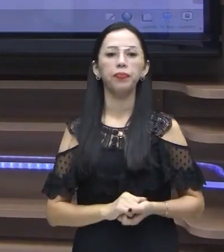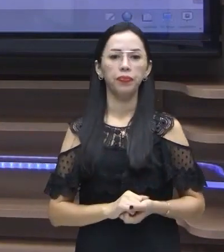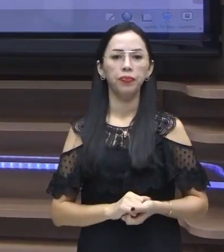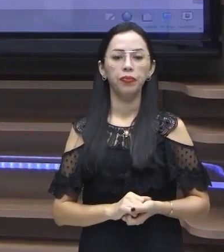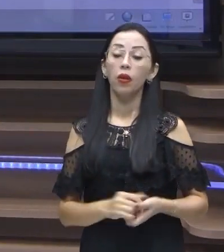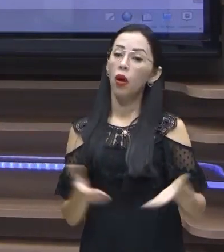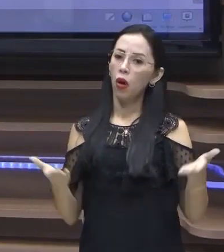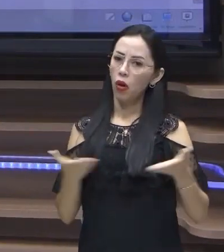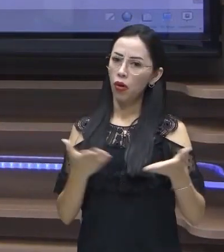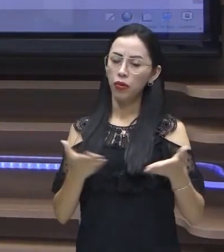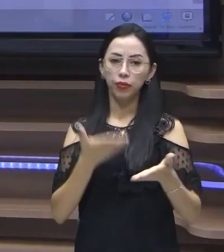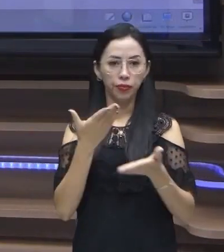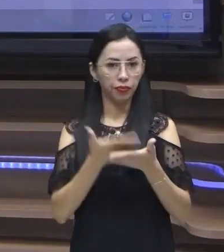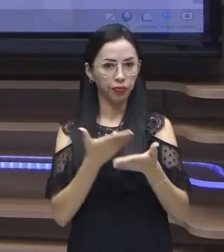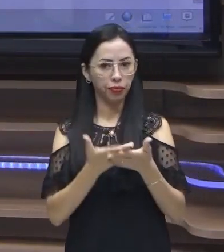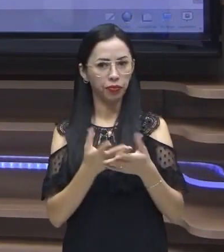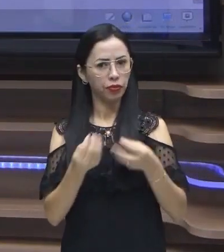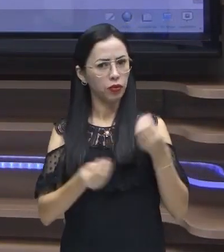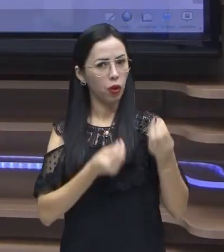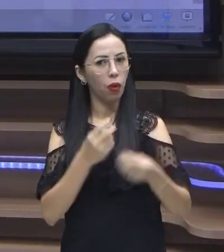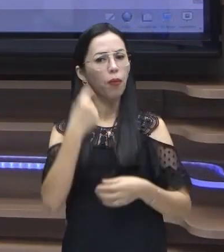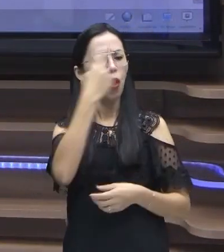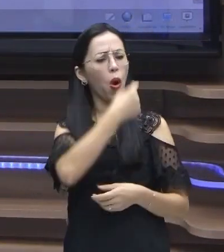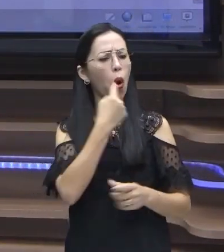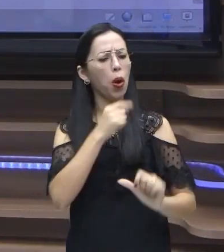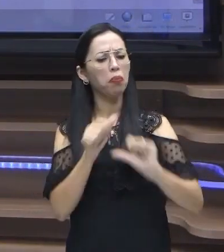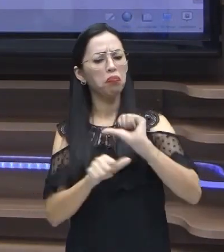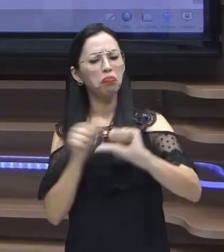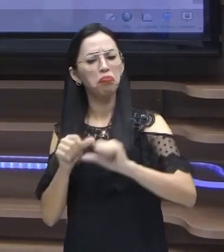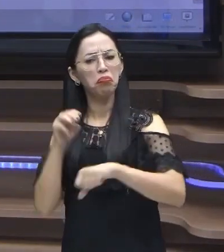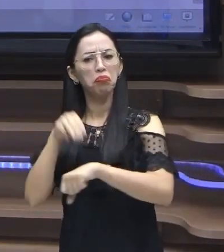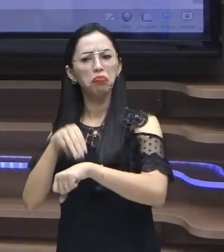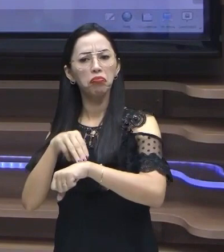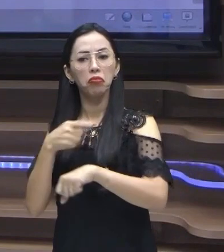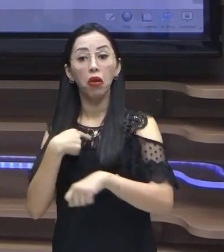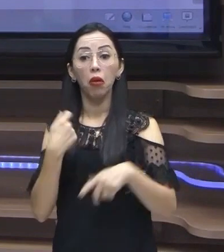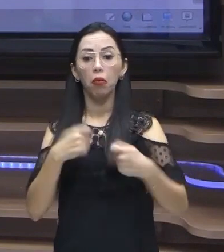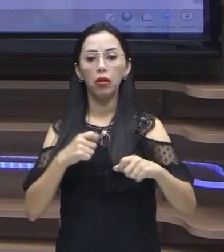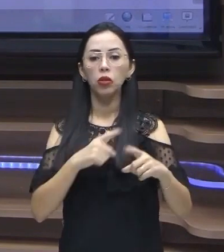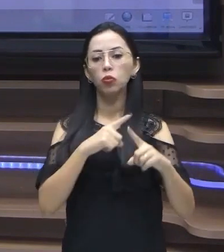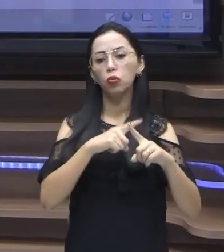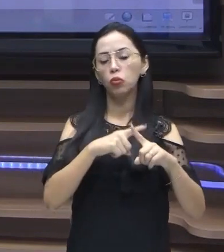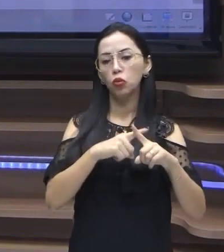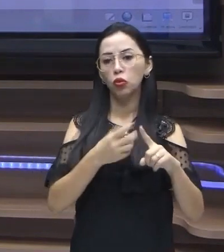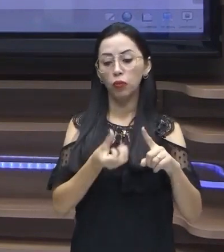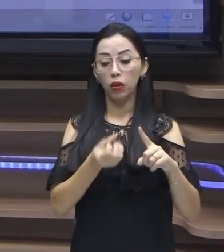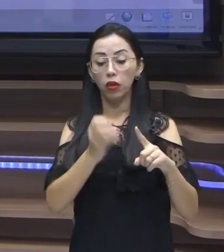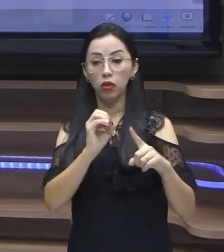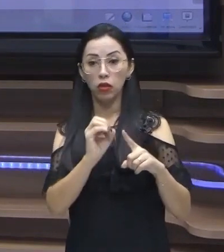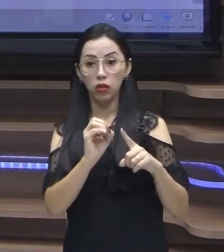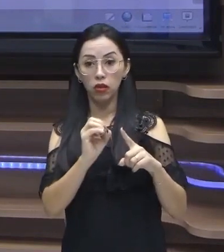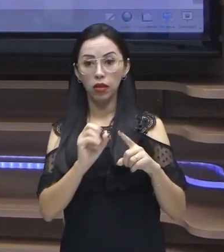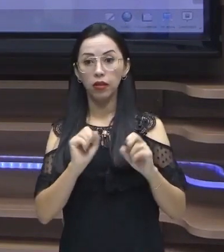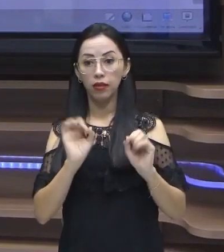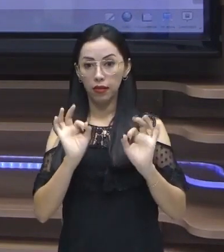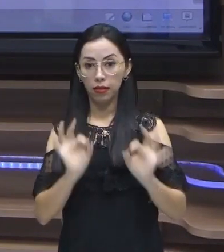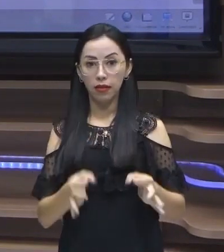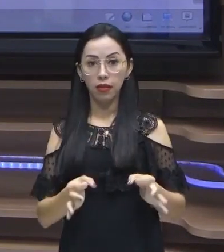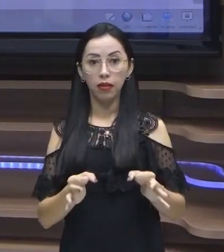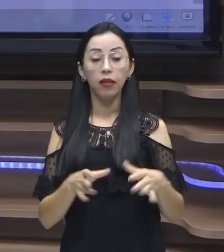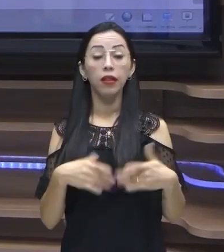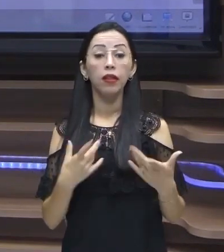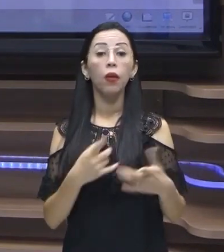aula de hoje que para transformar hora em minuto eu tenho que fazer o quê? Multiplicar por 60, tá certo? Então, 1